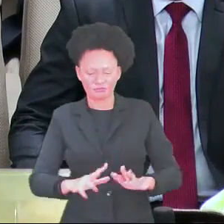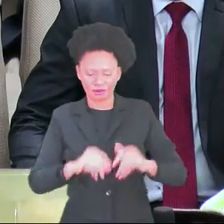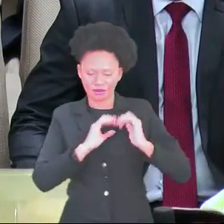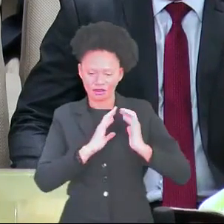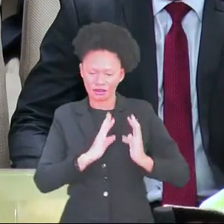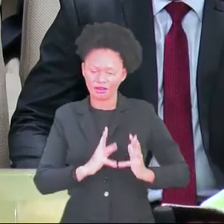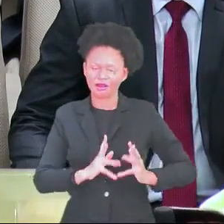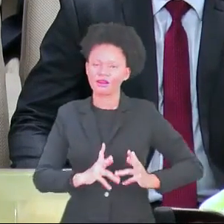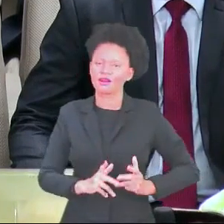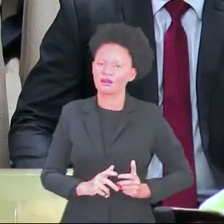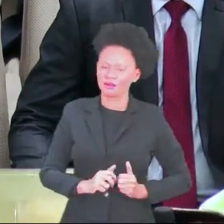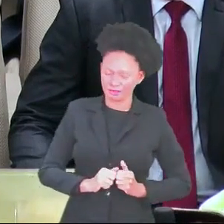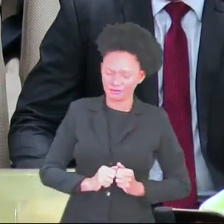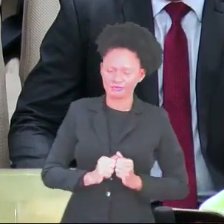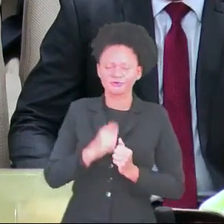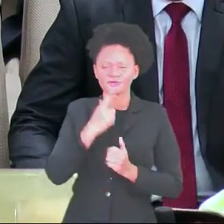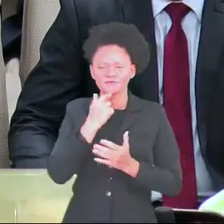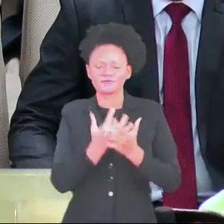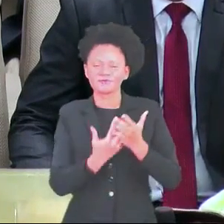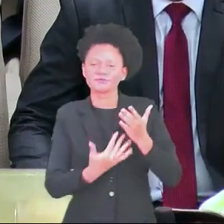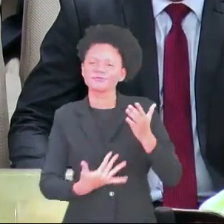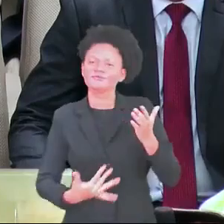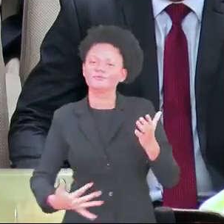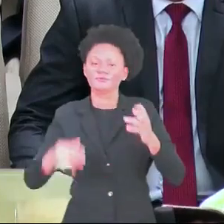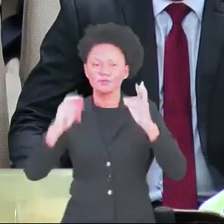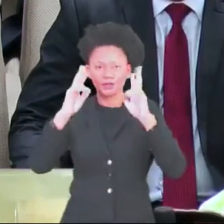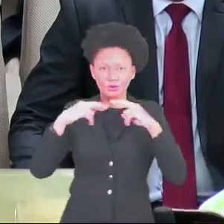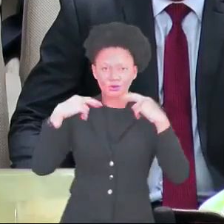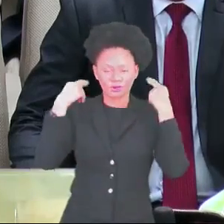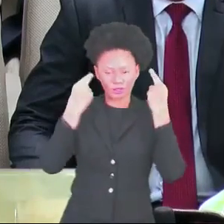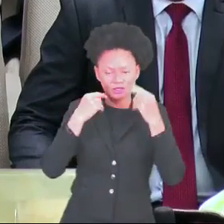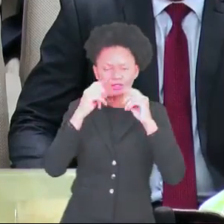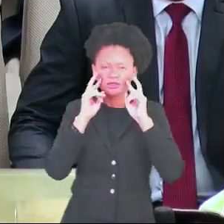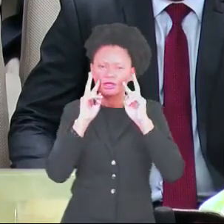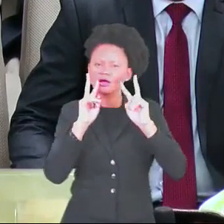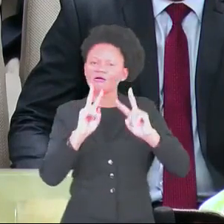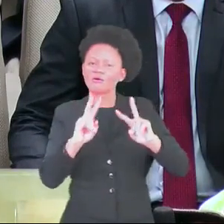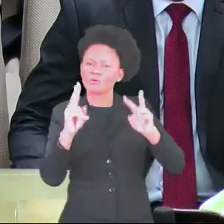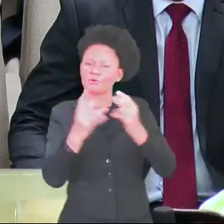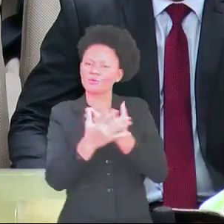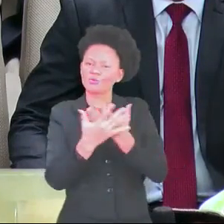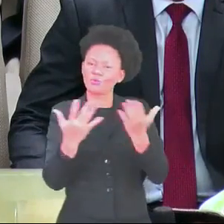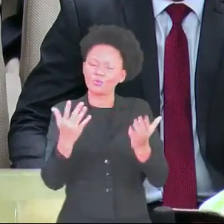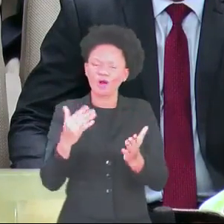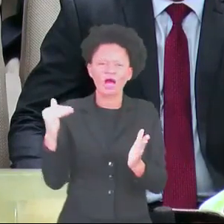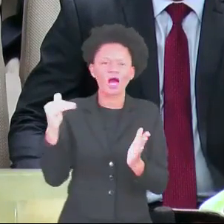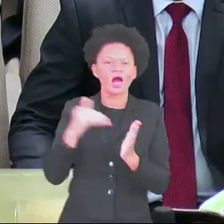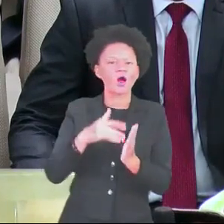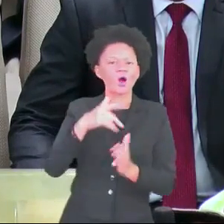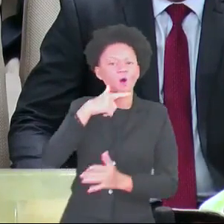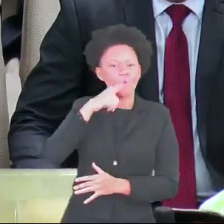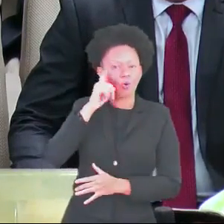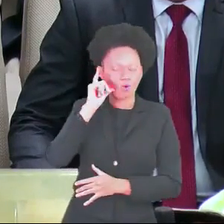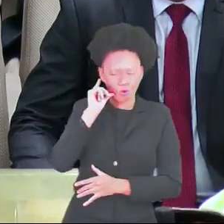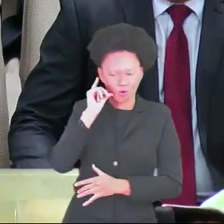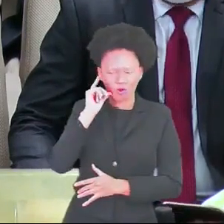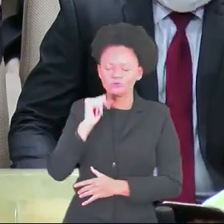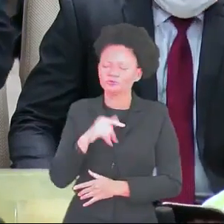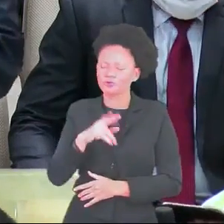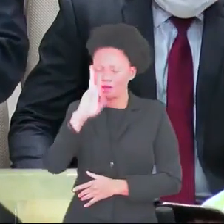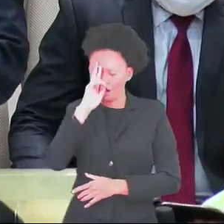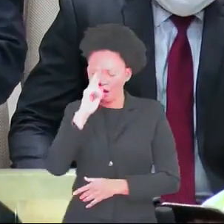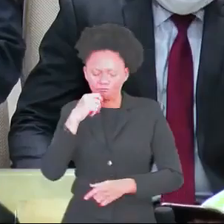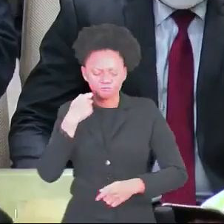e redimidos no sangue do Cordeiro. A gente tem visto aí fora, até ontem nós estávamos